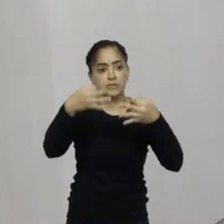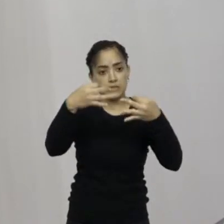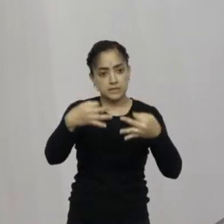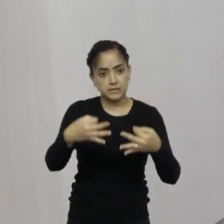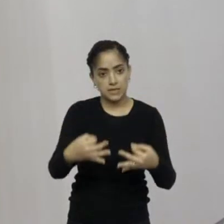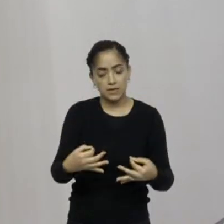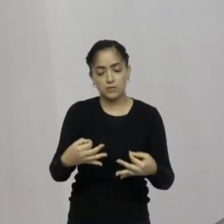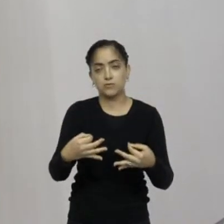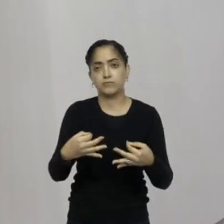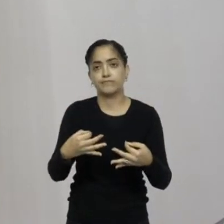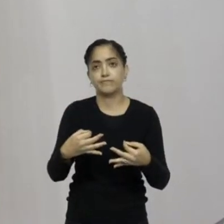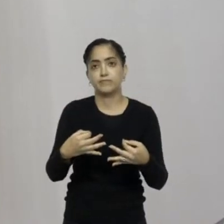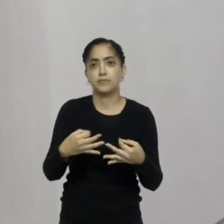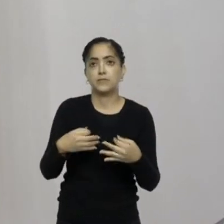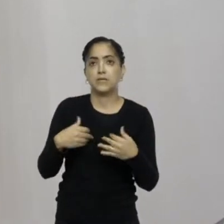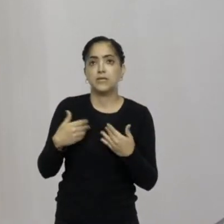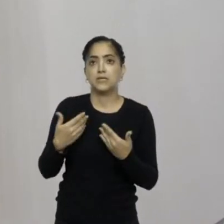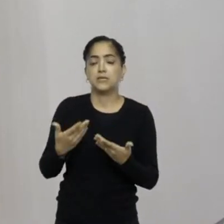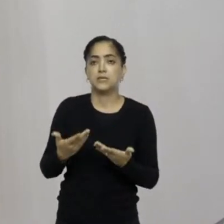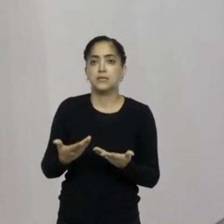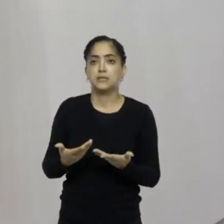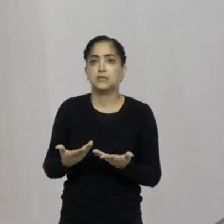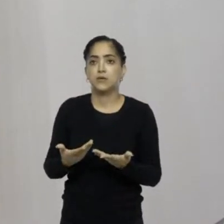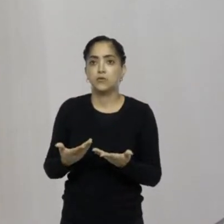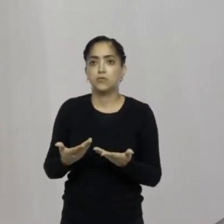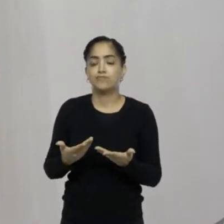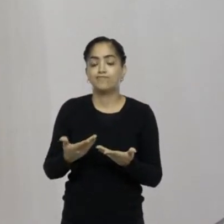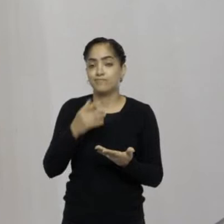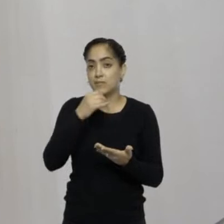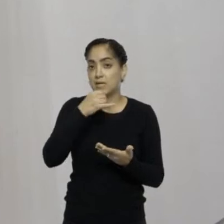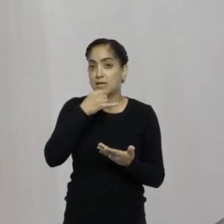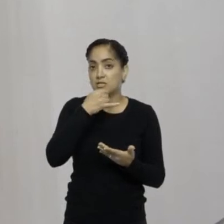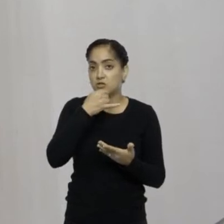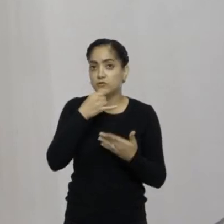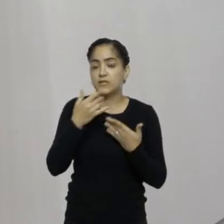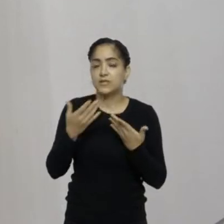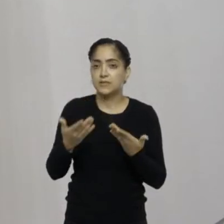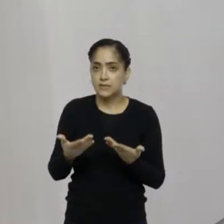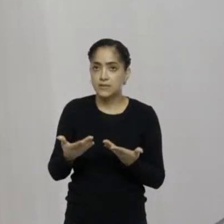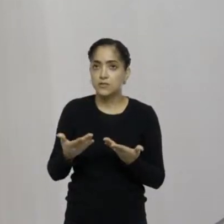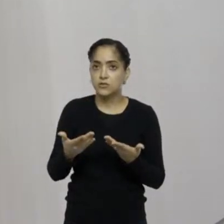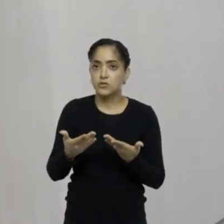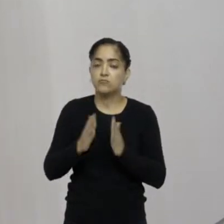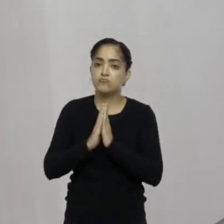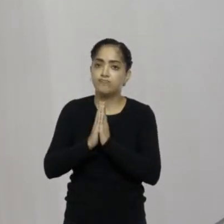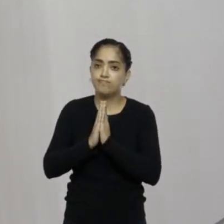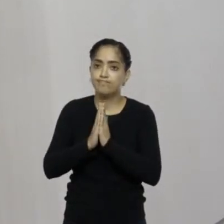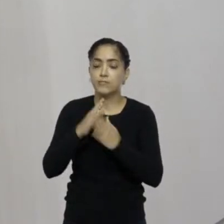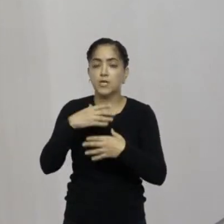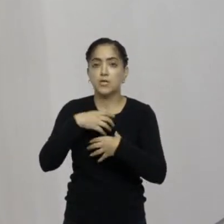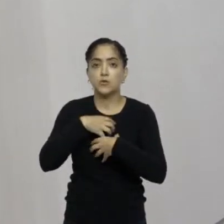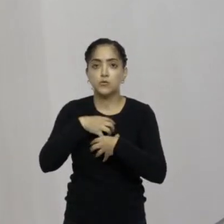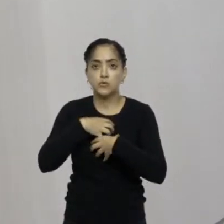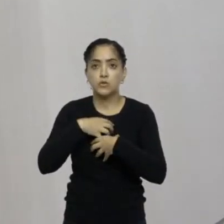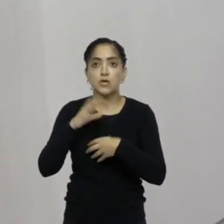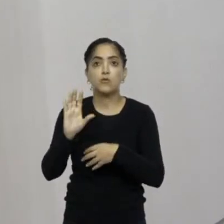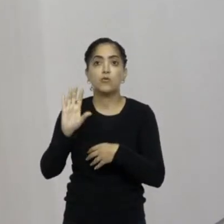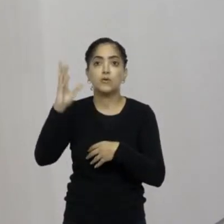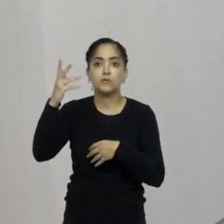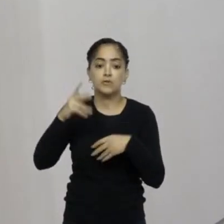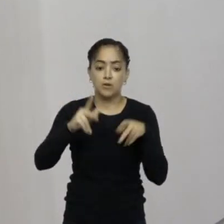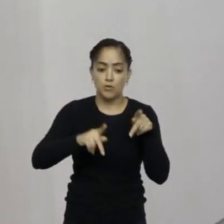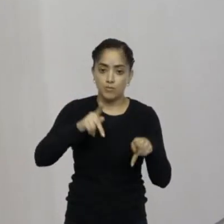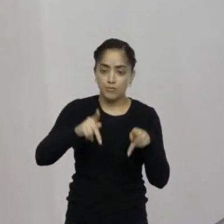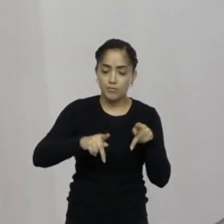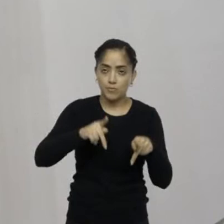Né? Então, é de se lamentar. Né? Eu quero aqui me solidarizar com toda a população do